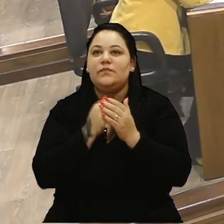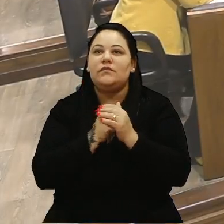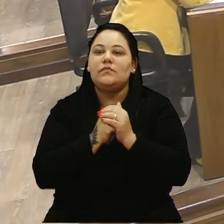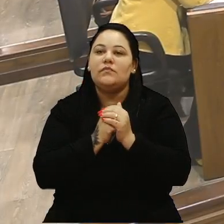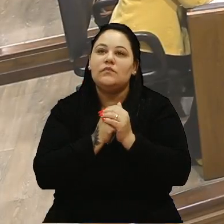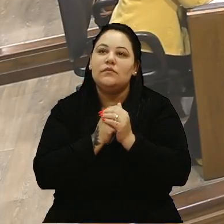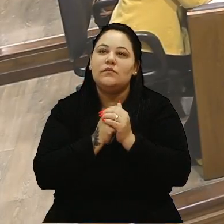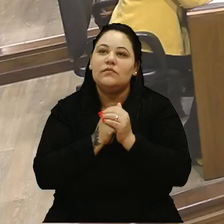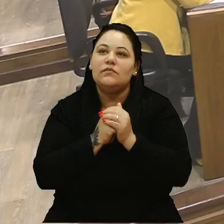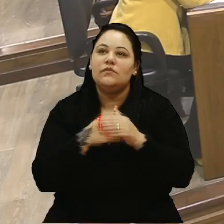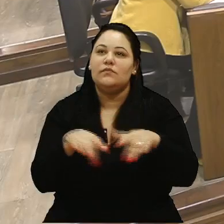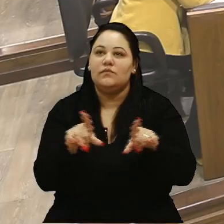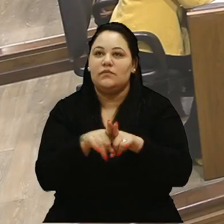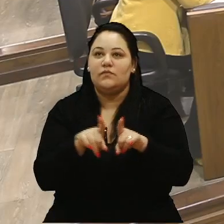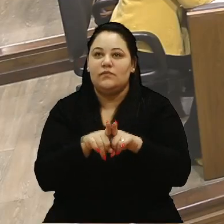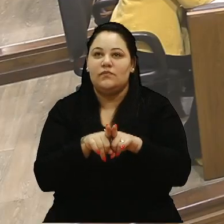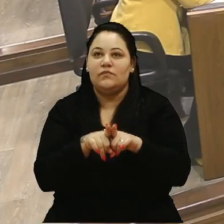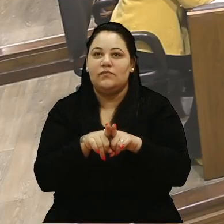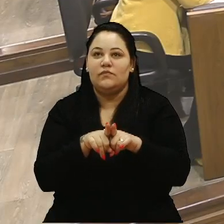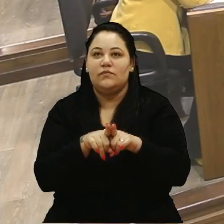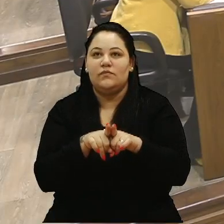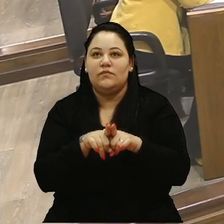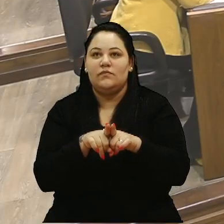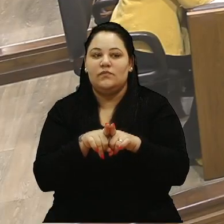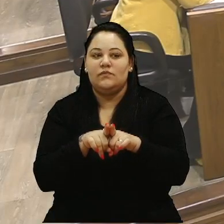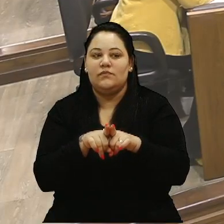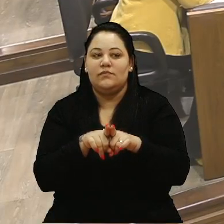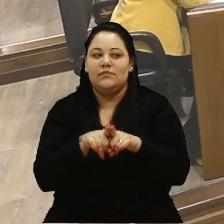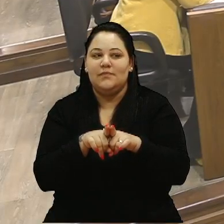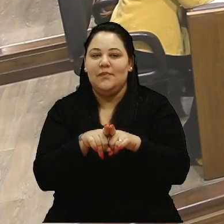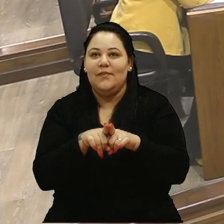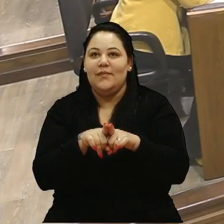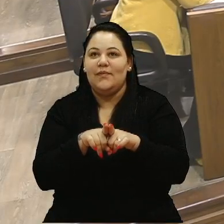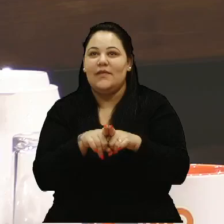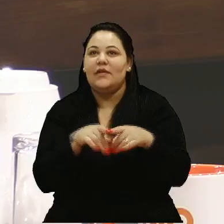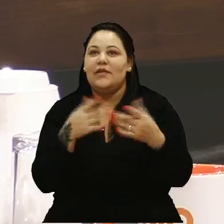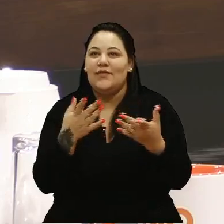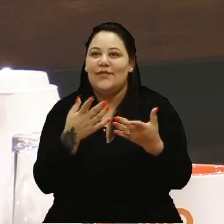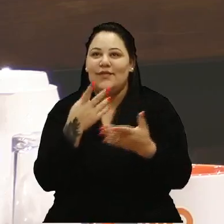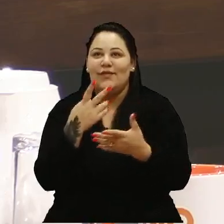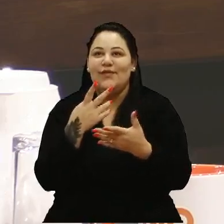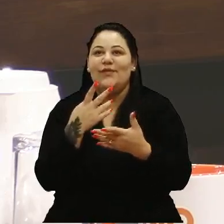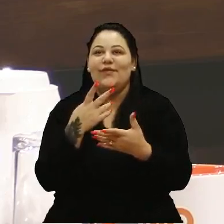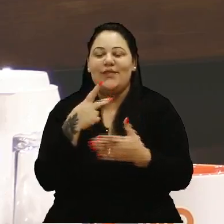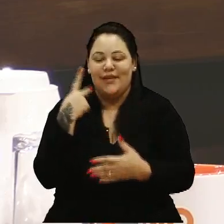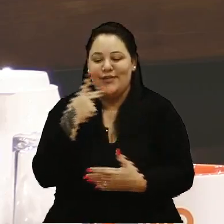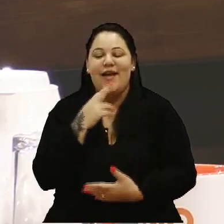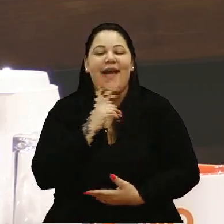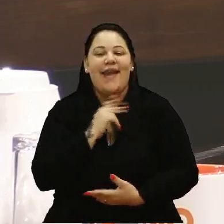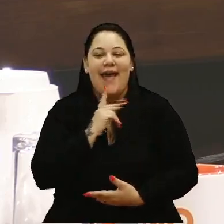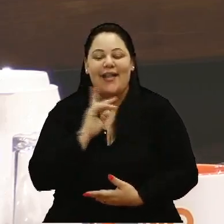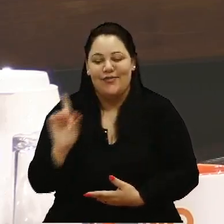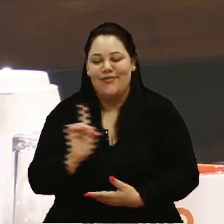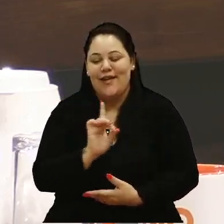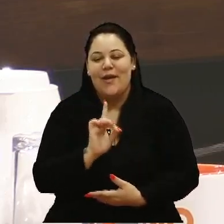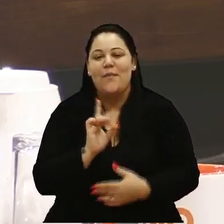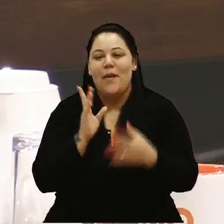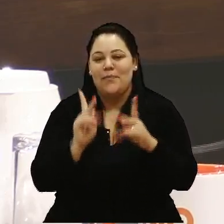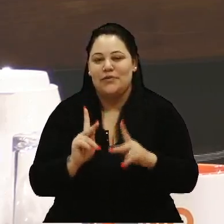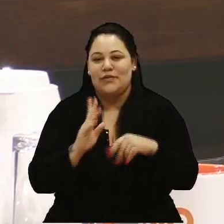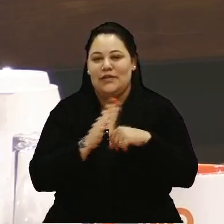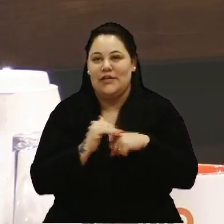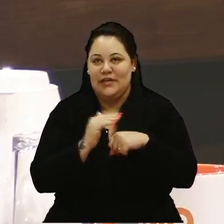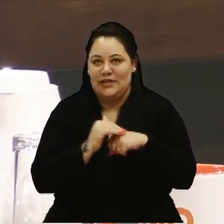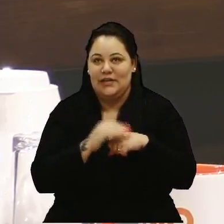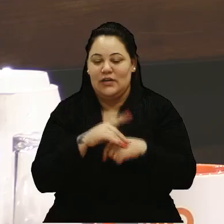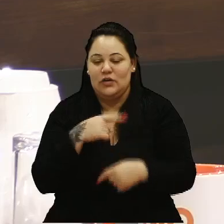né? Dizer que sim, a gente vai sentir falta, mas aí vai ter aqui o vereador Renato, que também é uma pessoa muito querida, pela gente que a